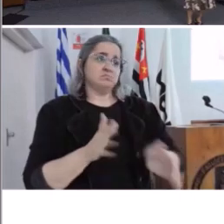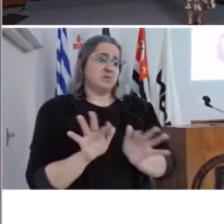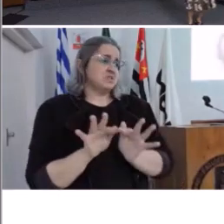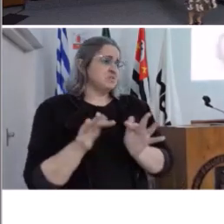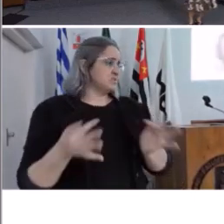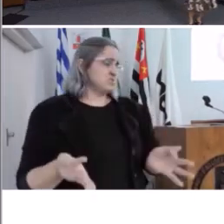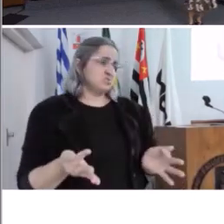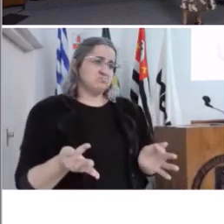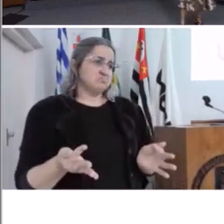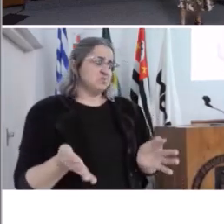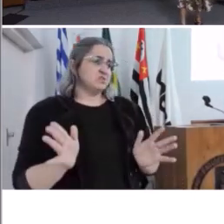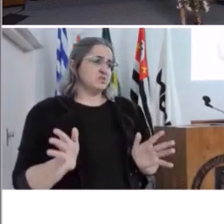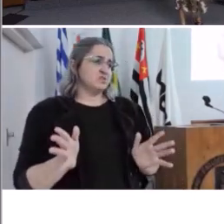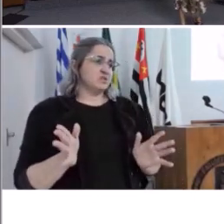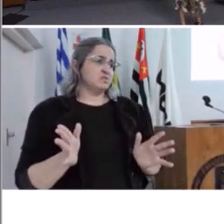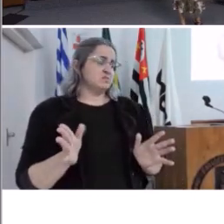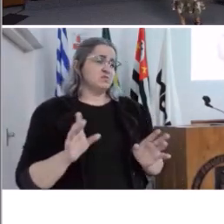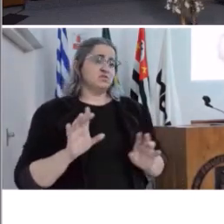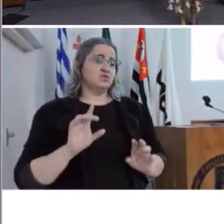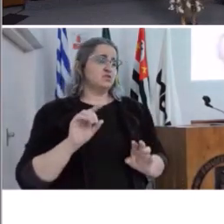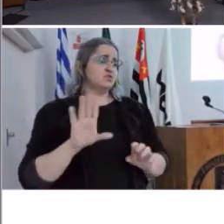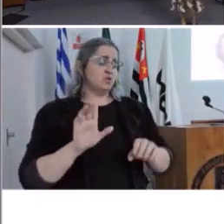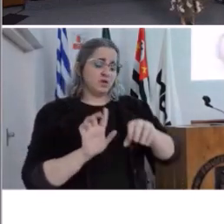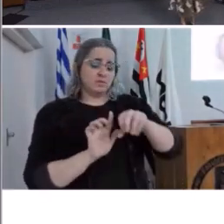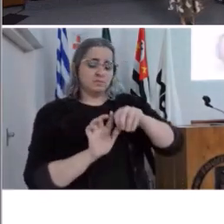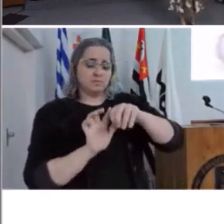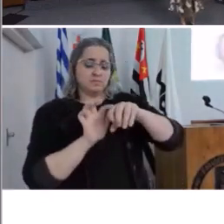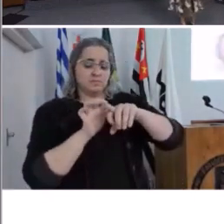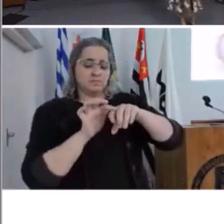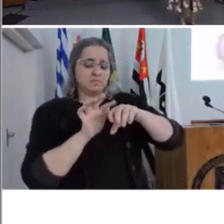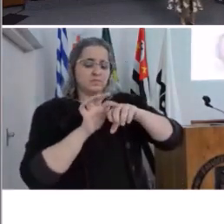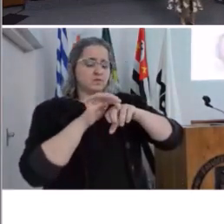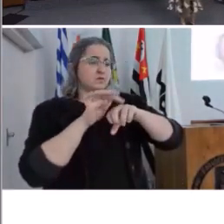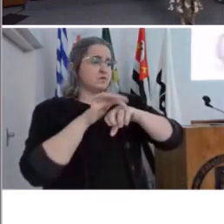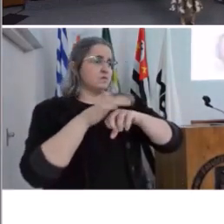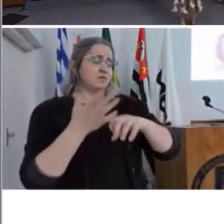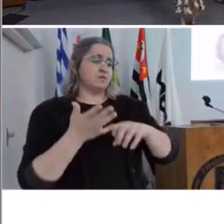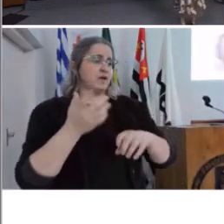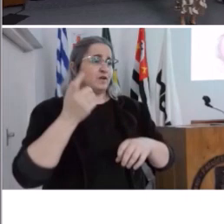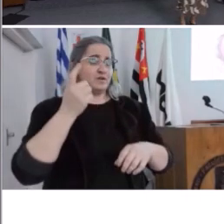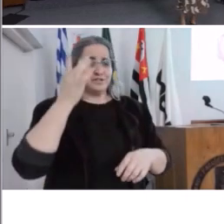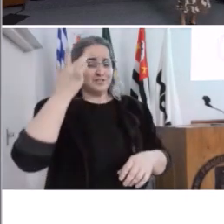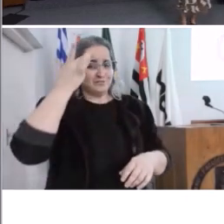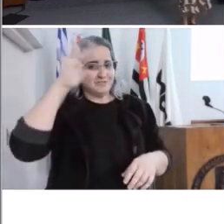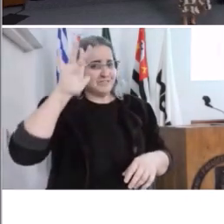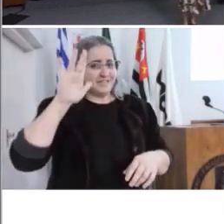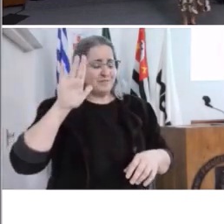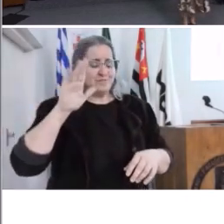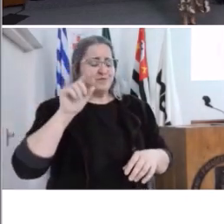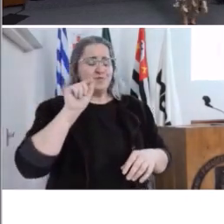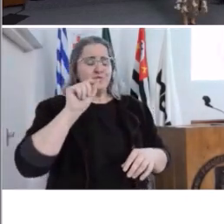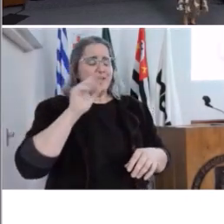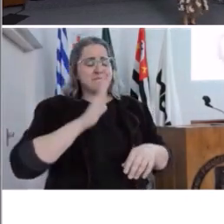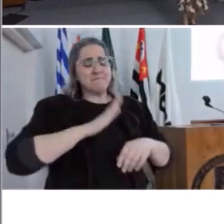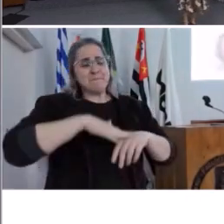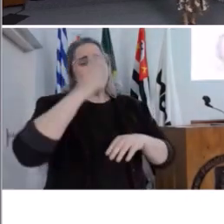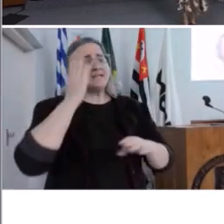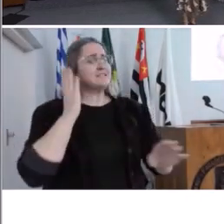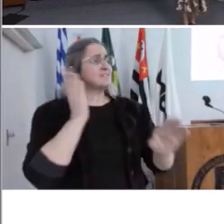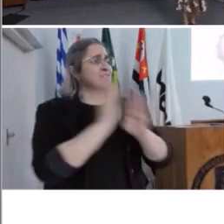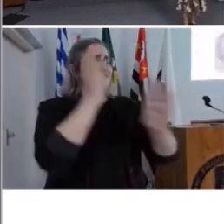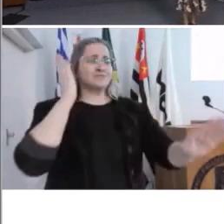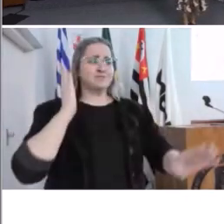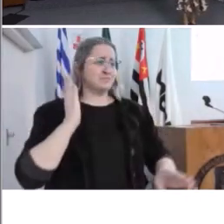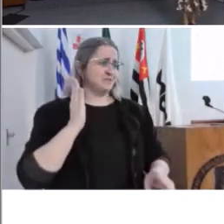na oclusão, e periodontia. Vocês não chegam nem perto de quanta coisa a mais que nós descobrimos em relação aos pacientes